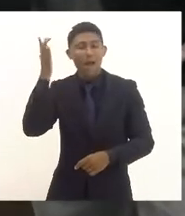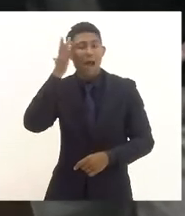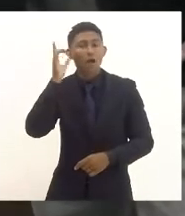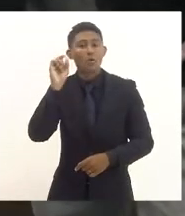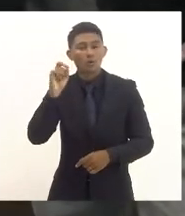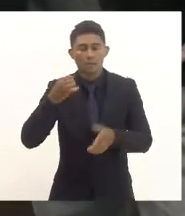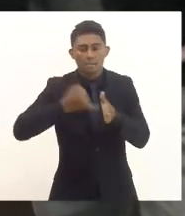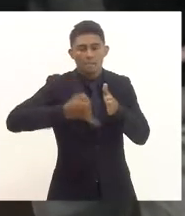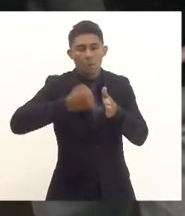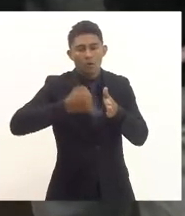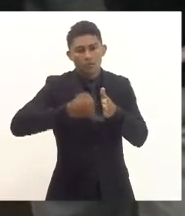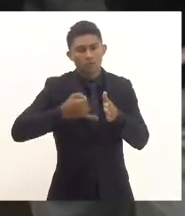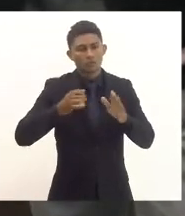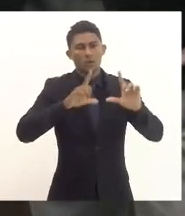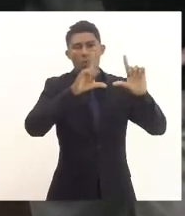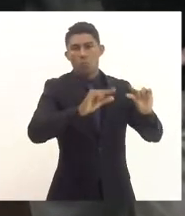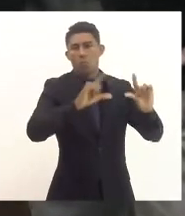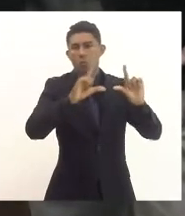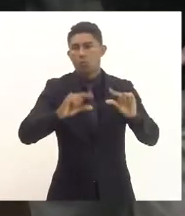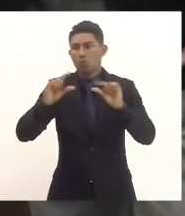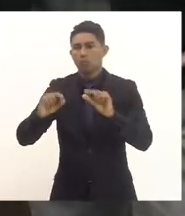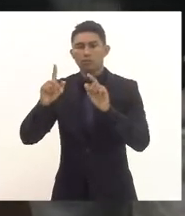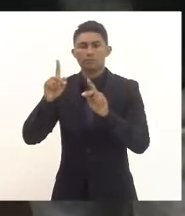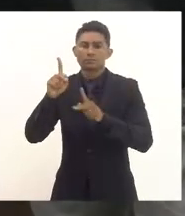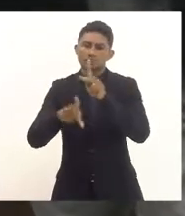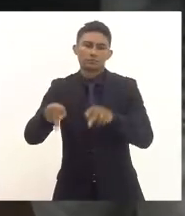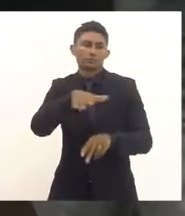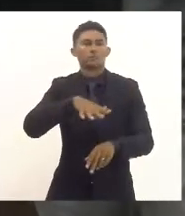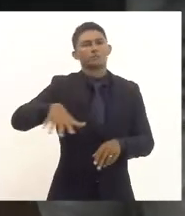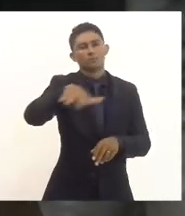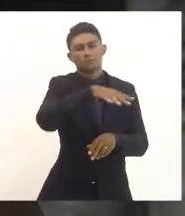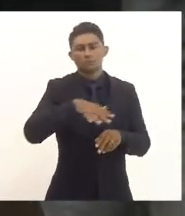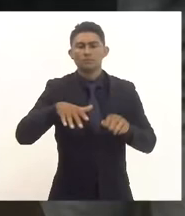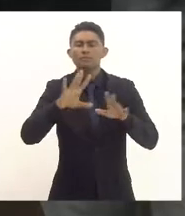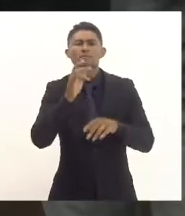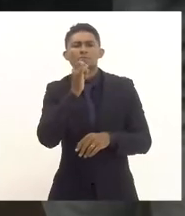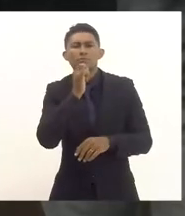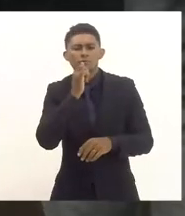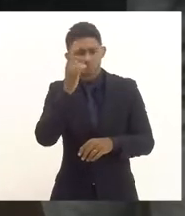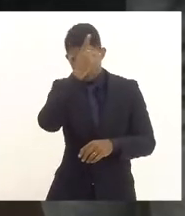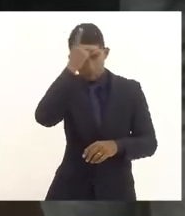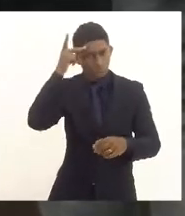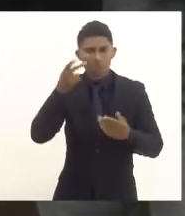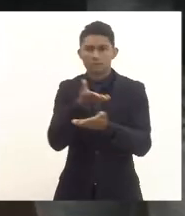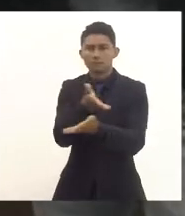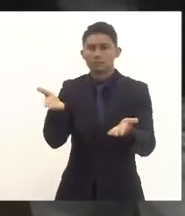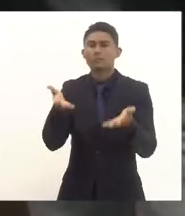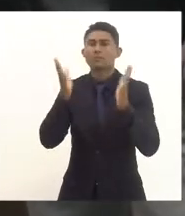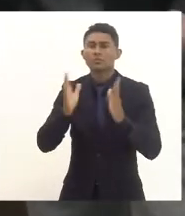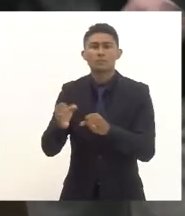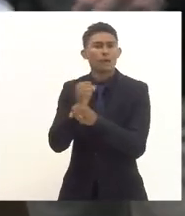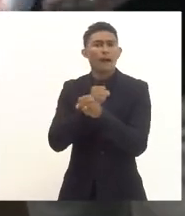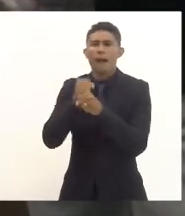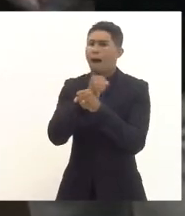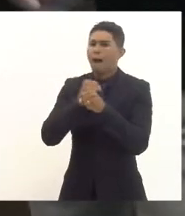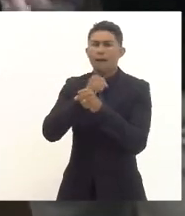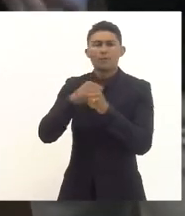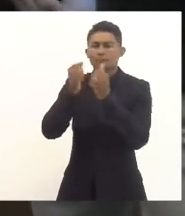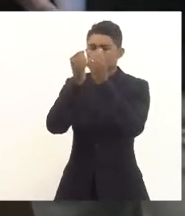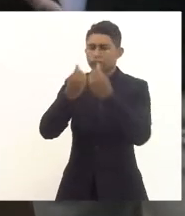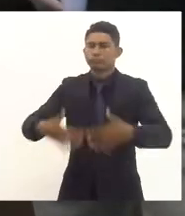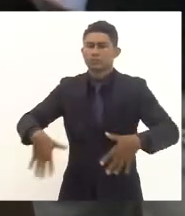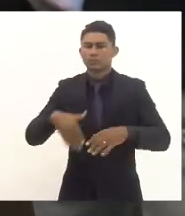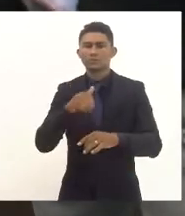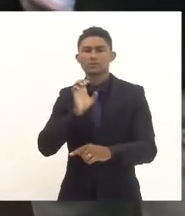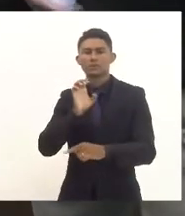impostos seja para todo mundo porém a gente não pode fechar os olhos para aqueles que foram prejudicados ao longo de muitos anos pelo